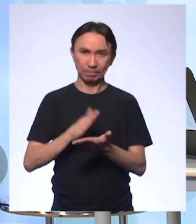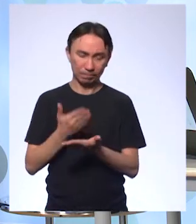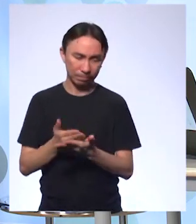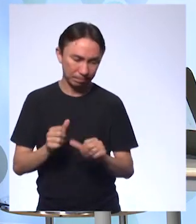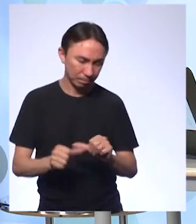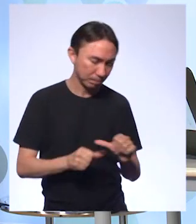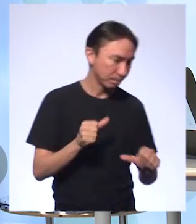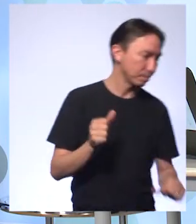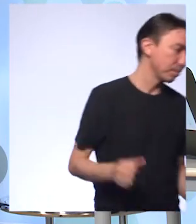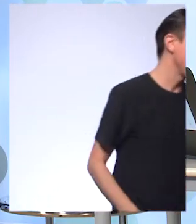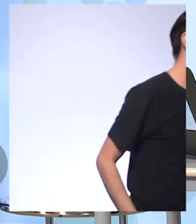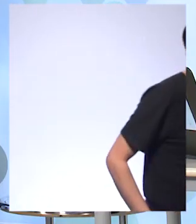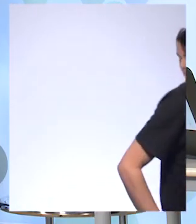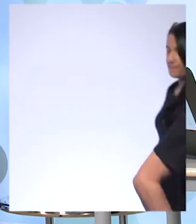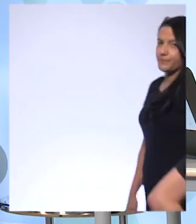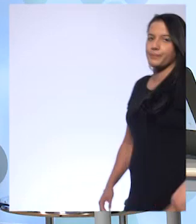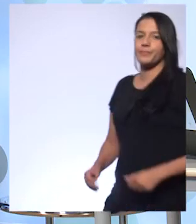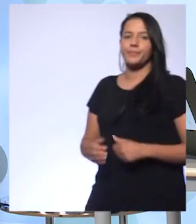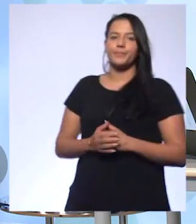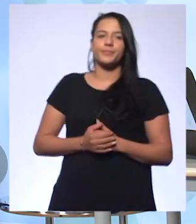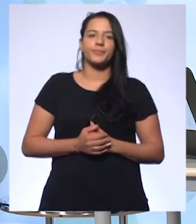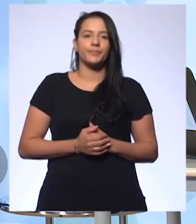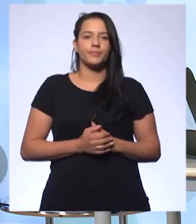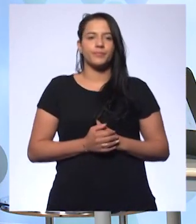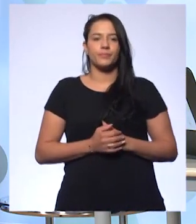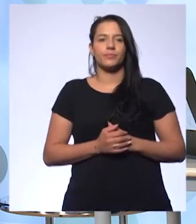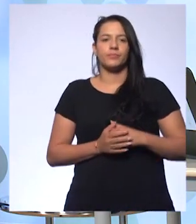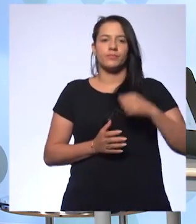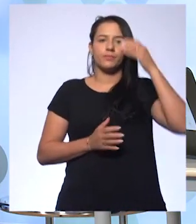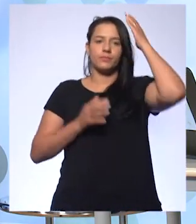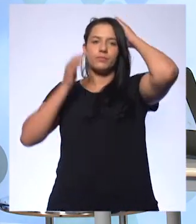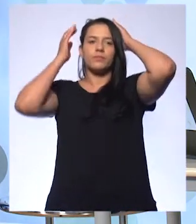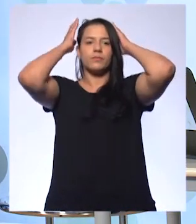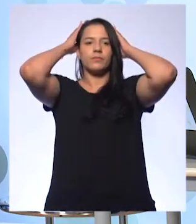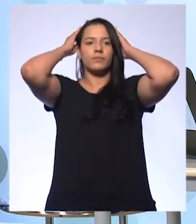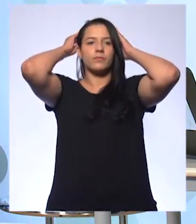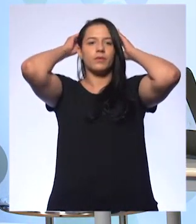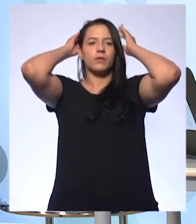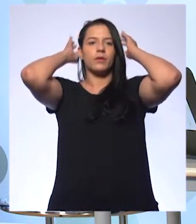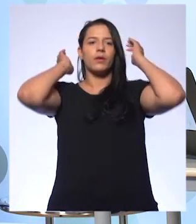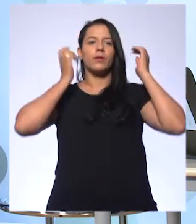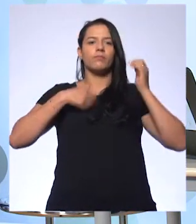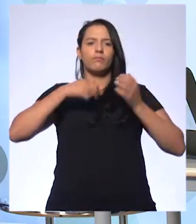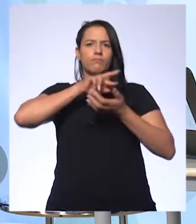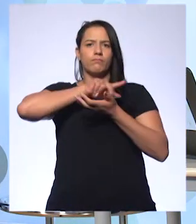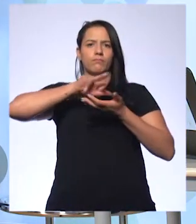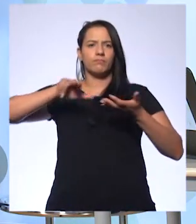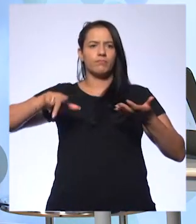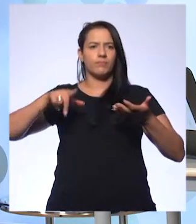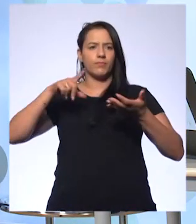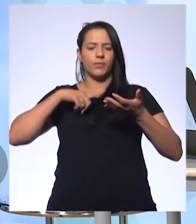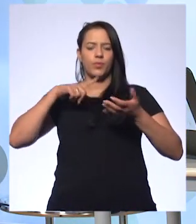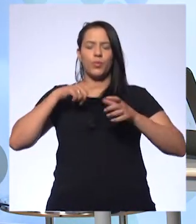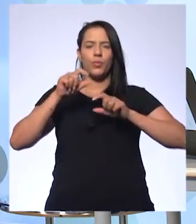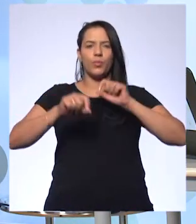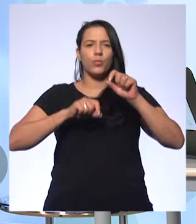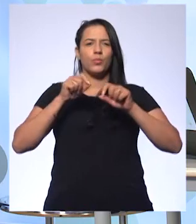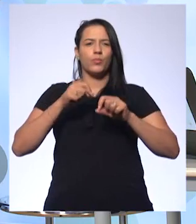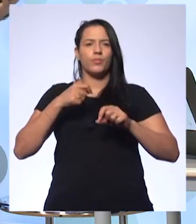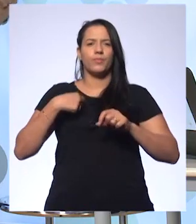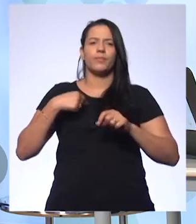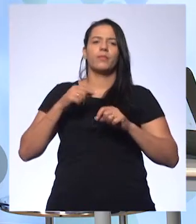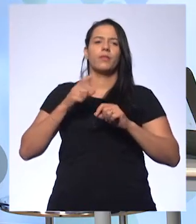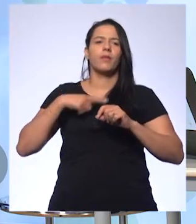acham que é pouco, outros acham que é muito, mas independente do valor dessa água, olha só o quanto que ela, né, a gente joga